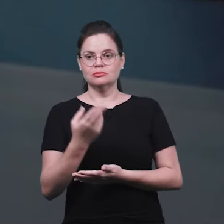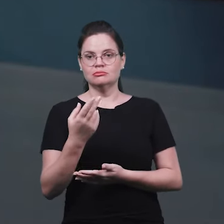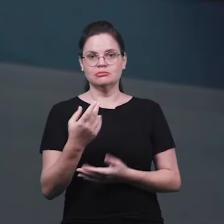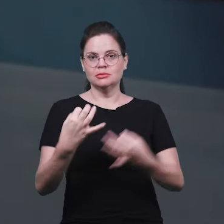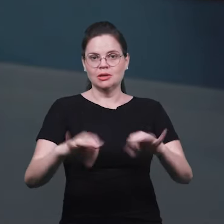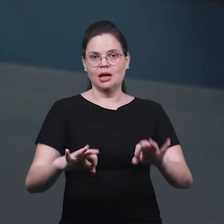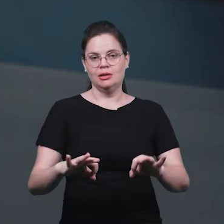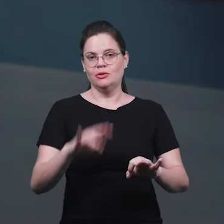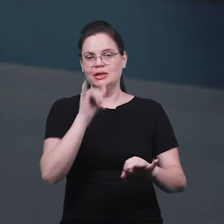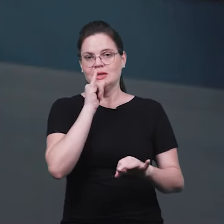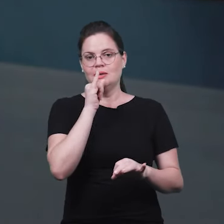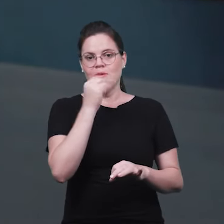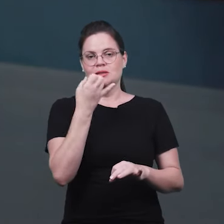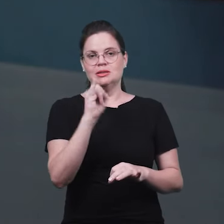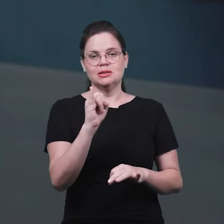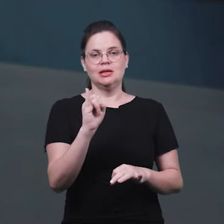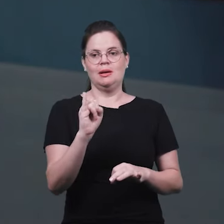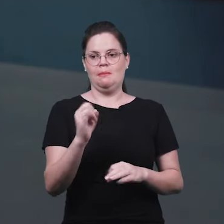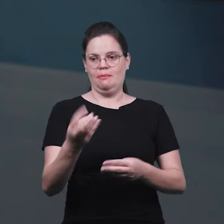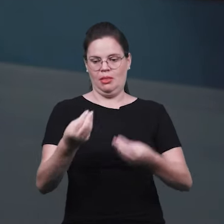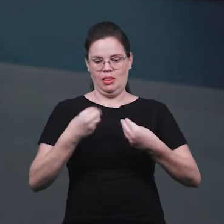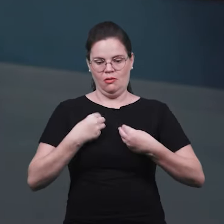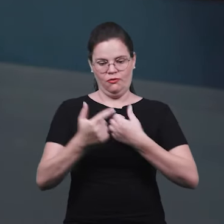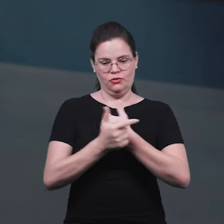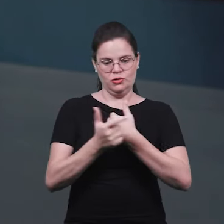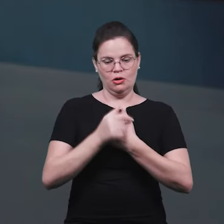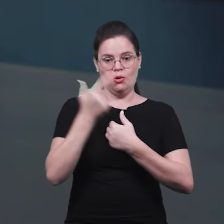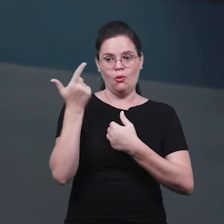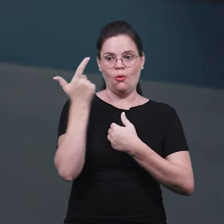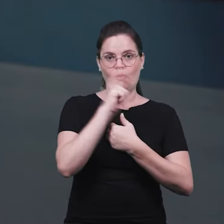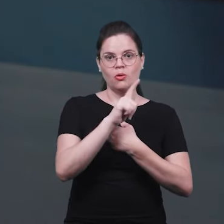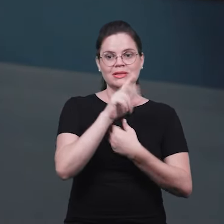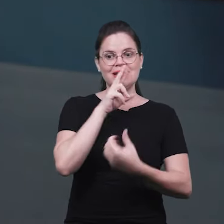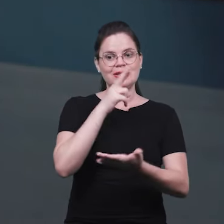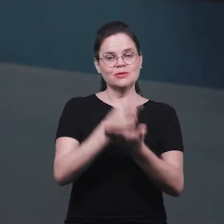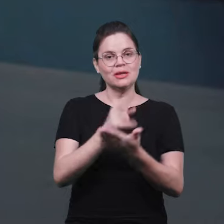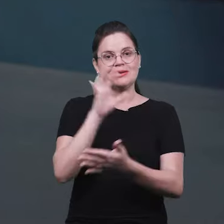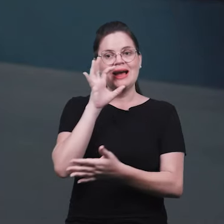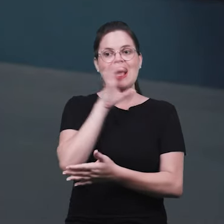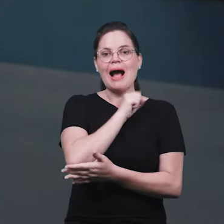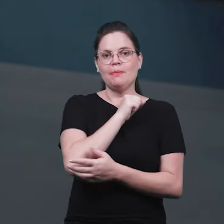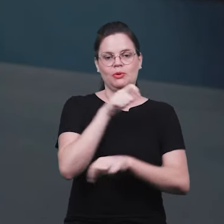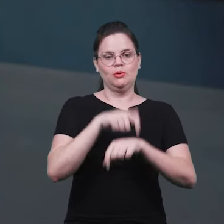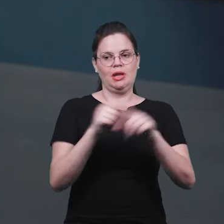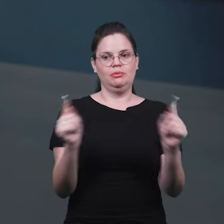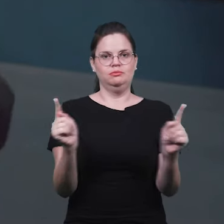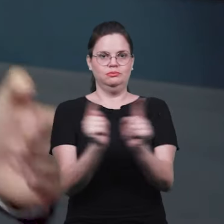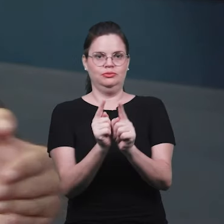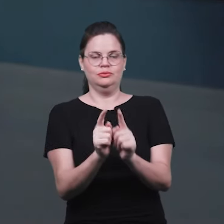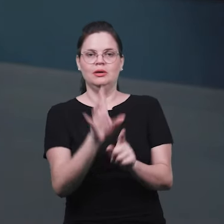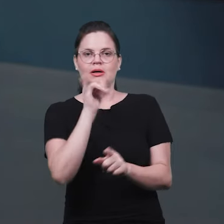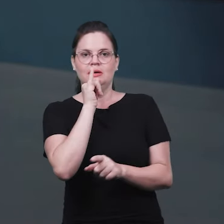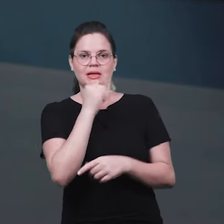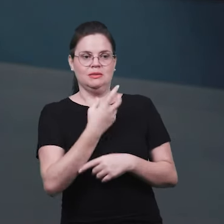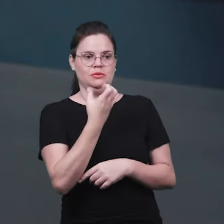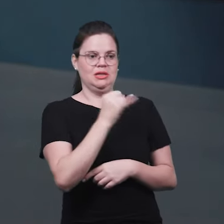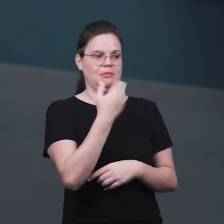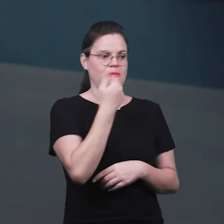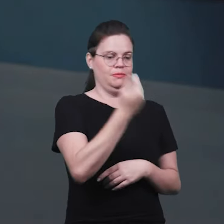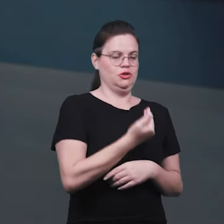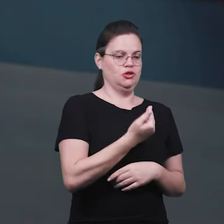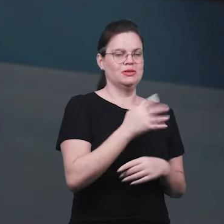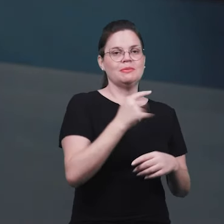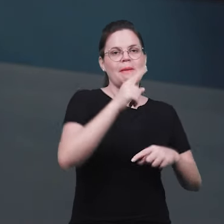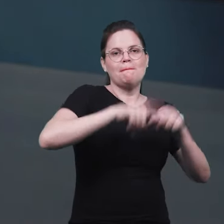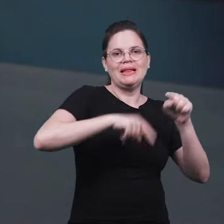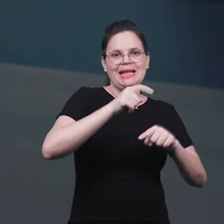no menor prazo de tempo, sem desvio de padrão. Da mesma forma que ele saiu da origem, ele deve chegar no destino. O objetivo